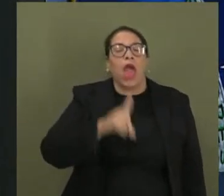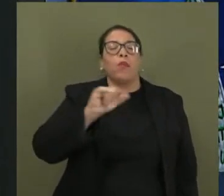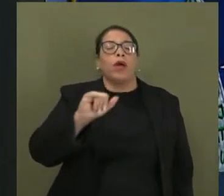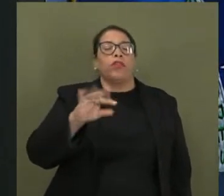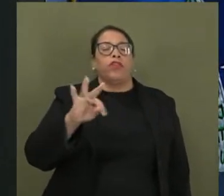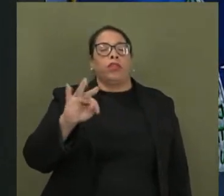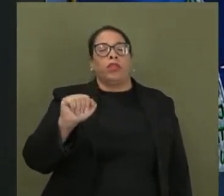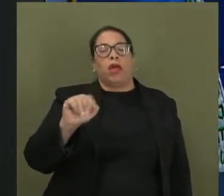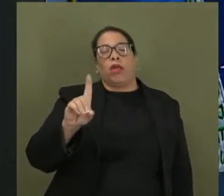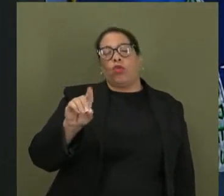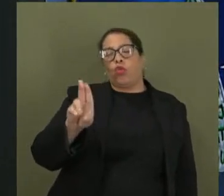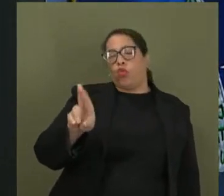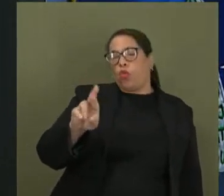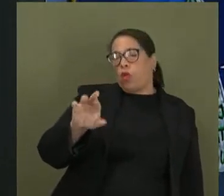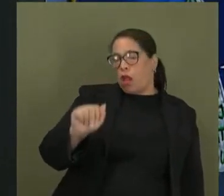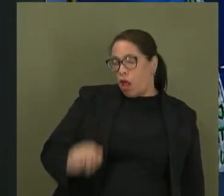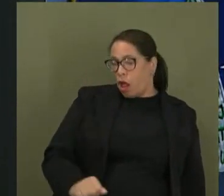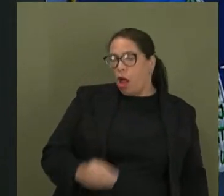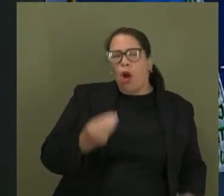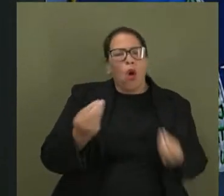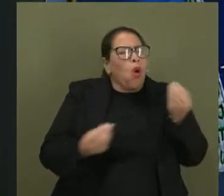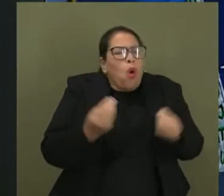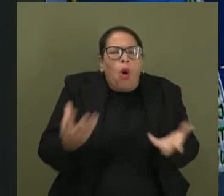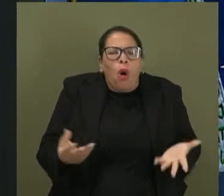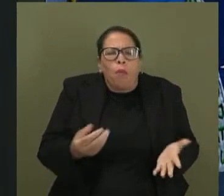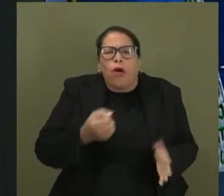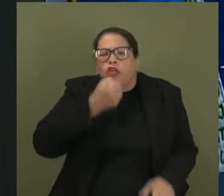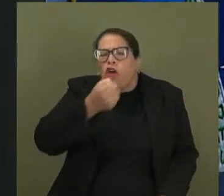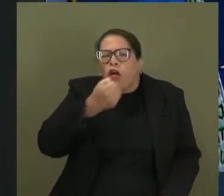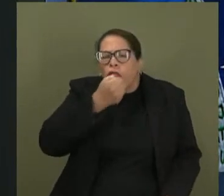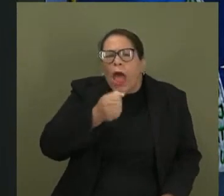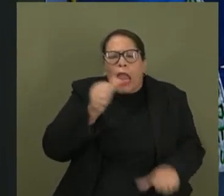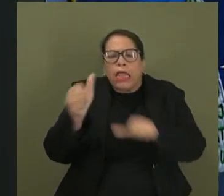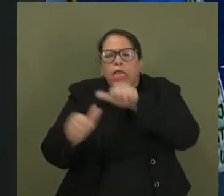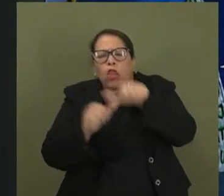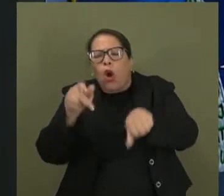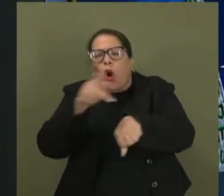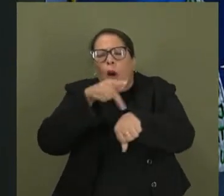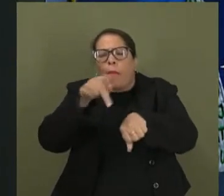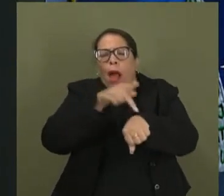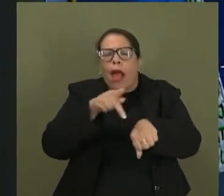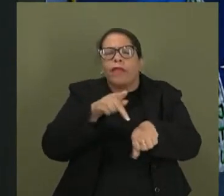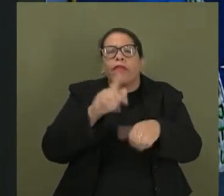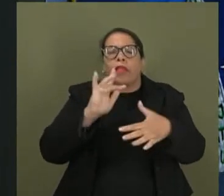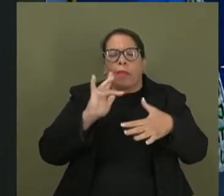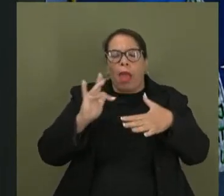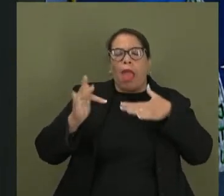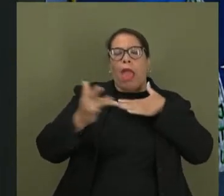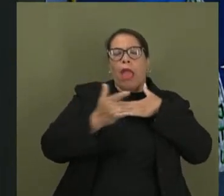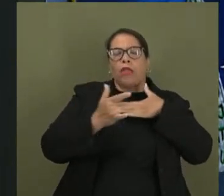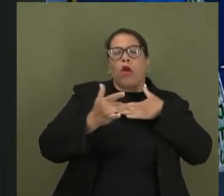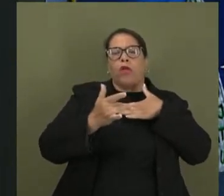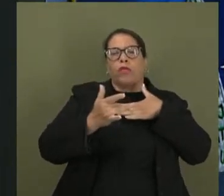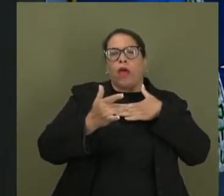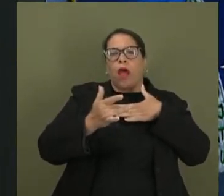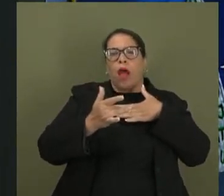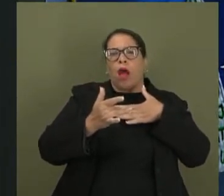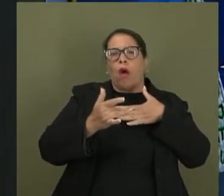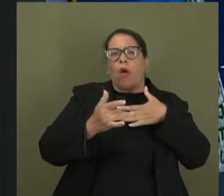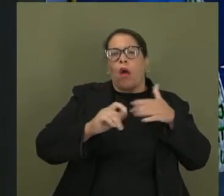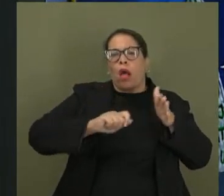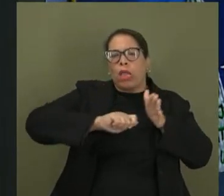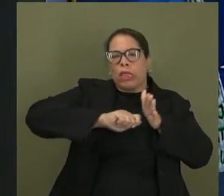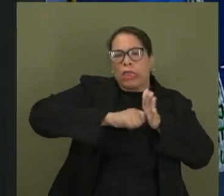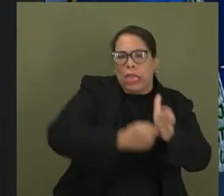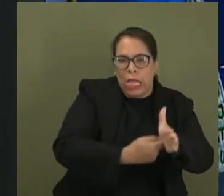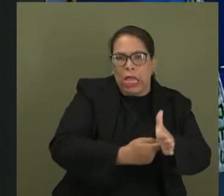porque se até jornalistas tiveram que sair do país e tiveram suas redes sociais, instrumentos de trabalho, derrubadas